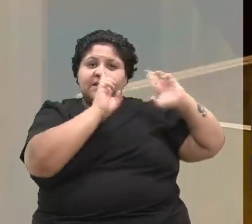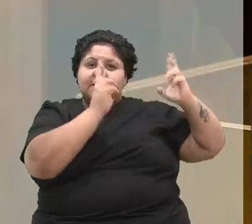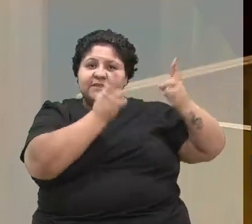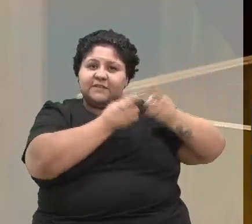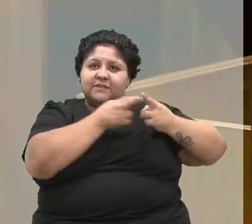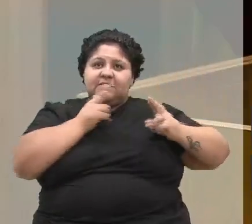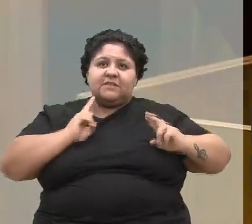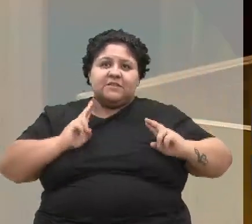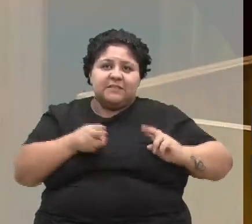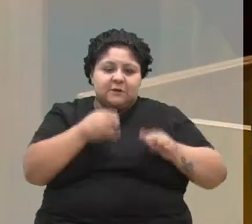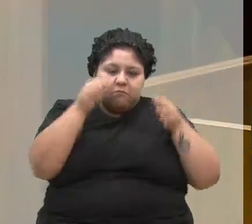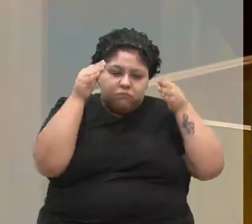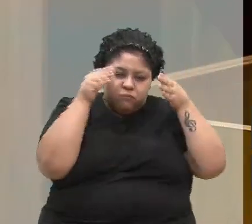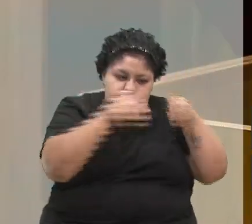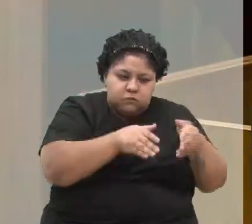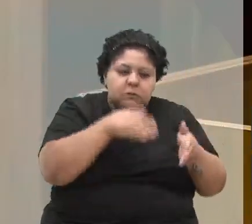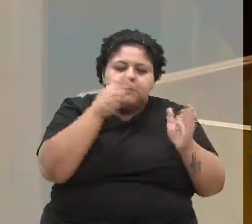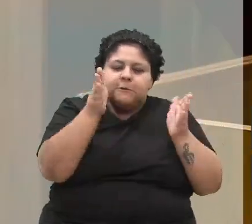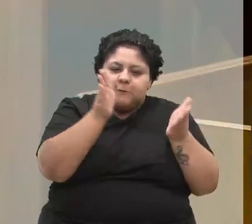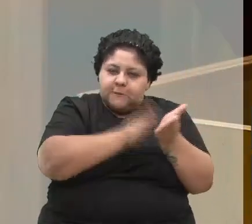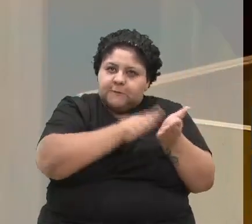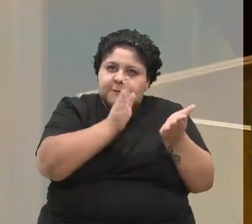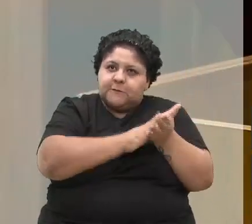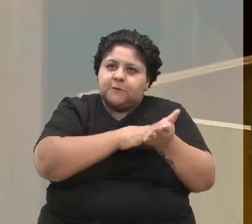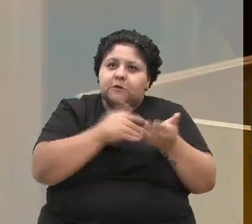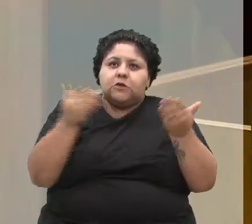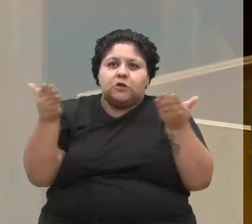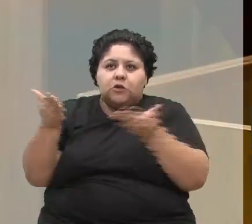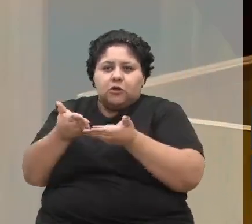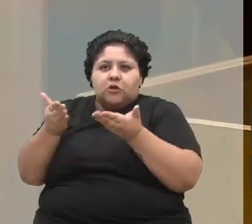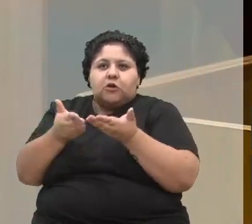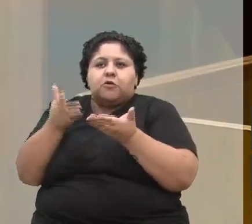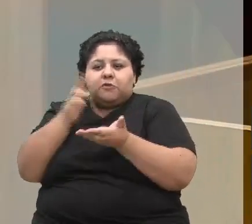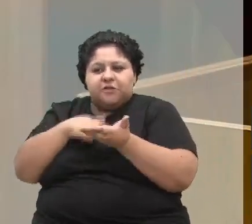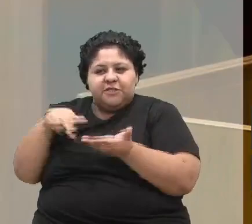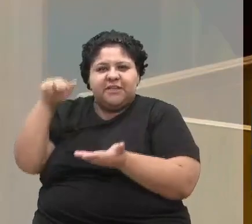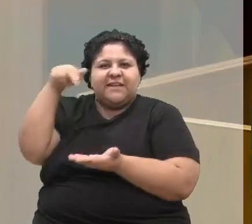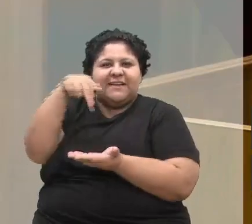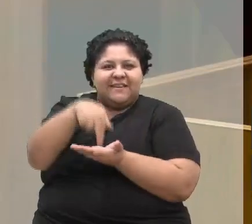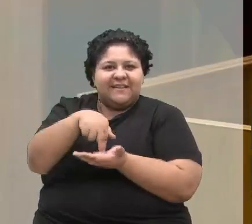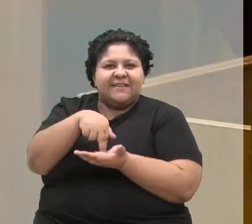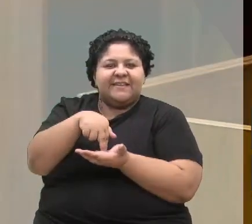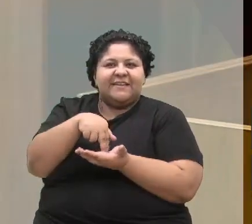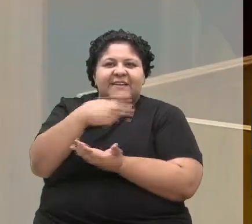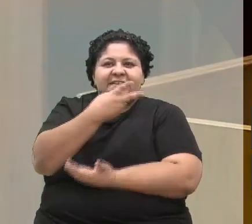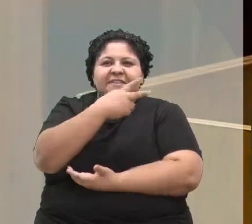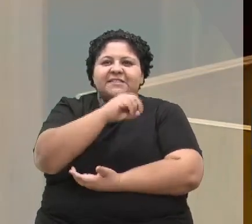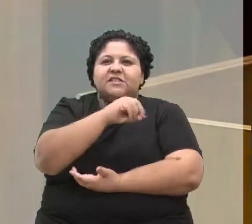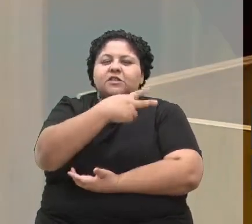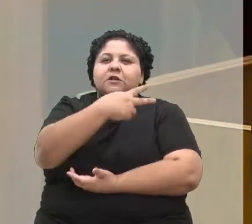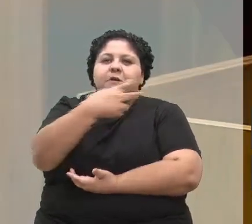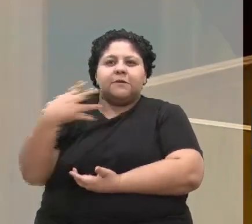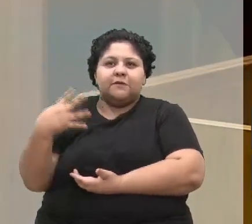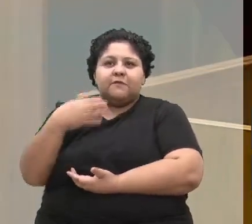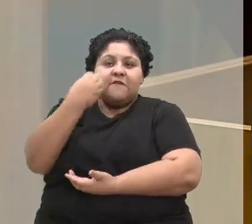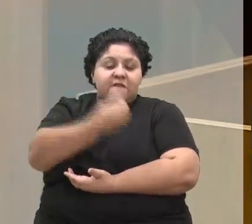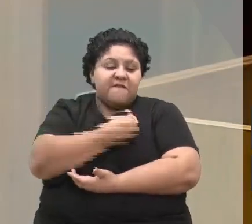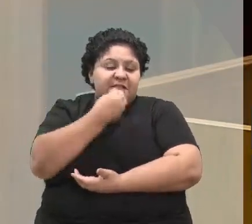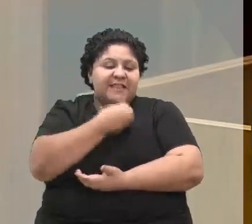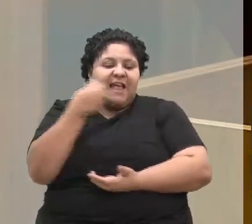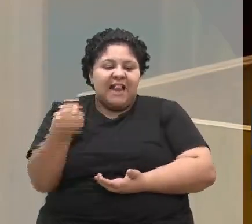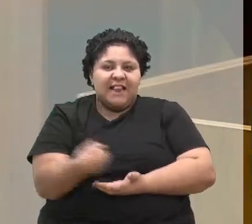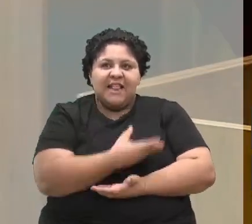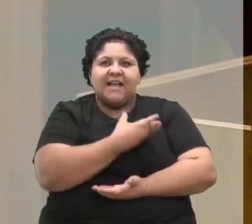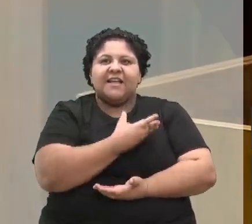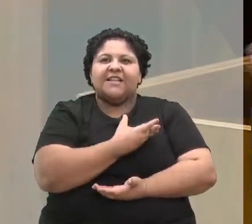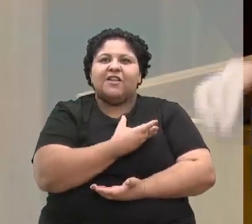sempre enfático, cobrando e hoje se tornando realidade. 2024, vida nova,